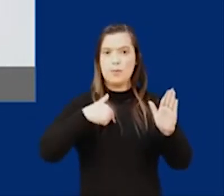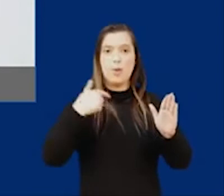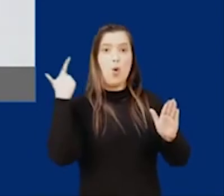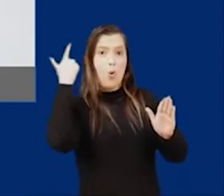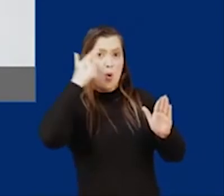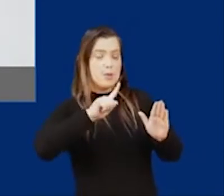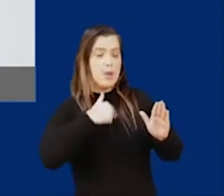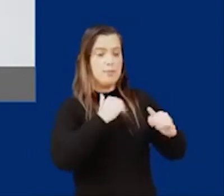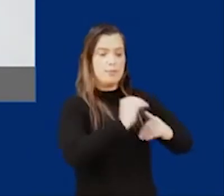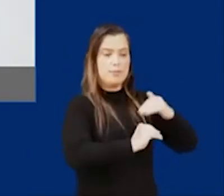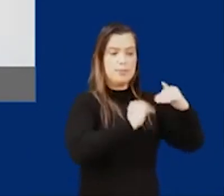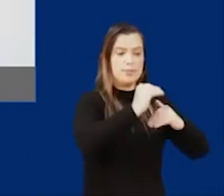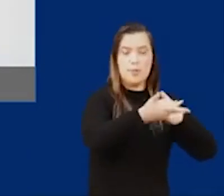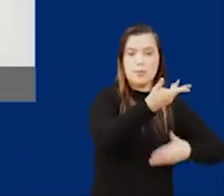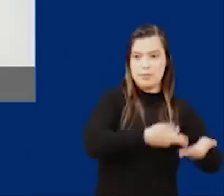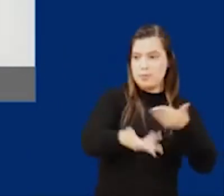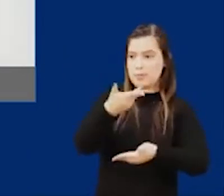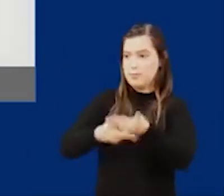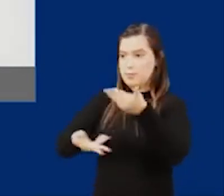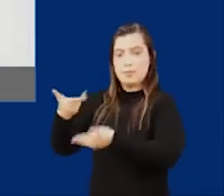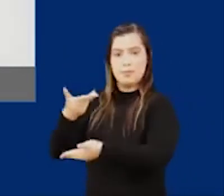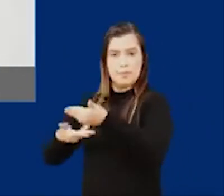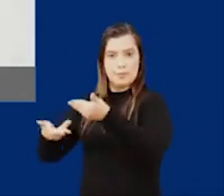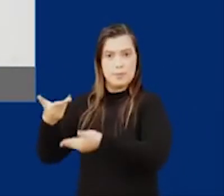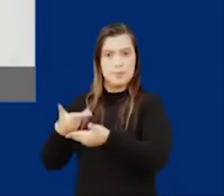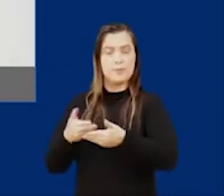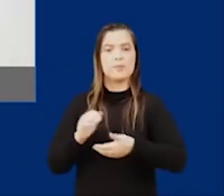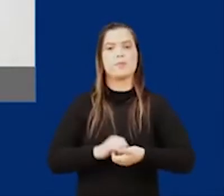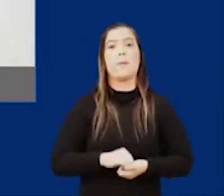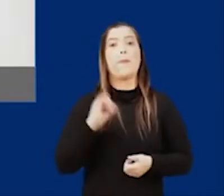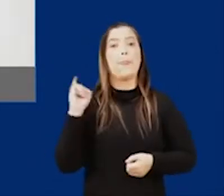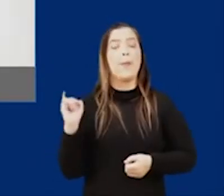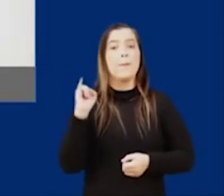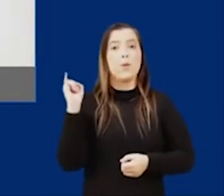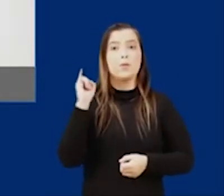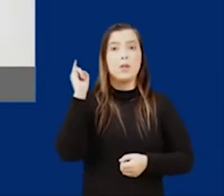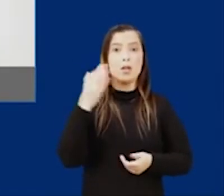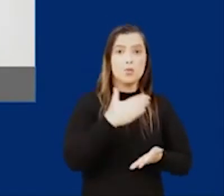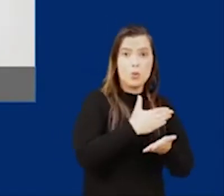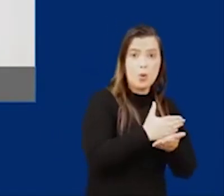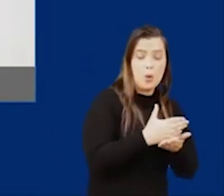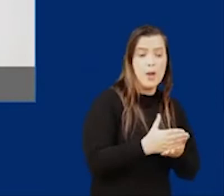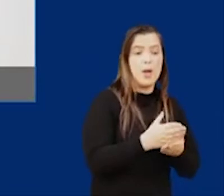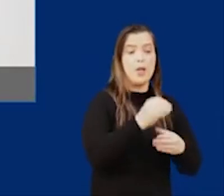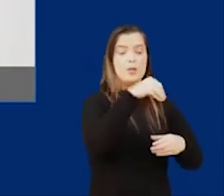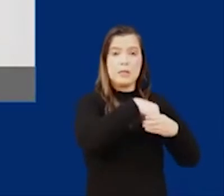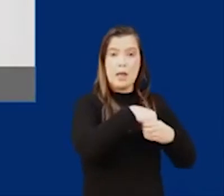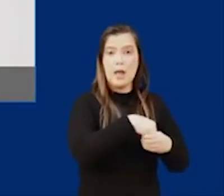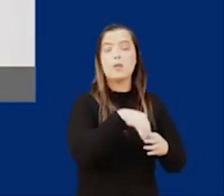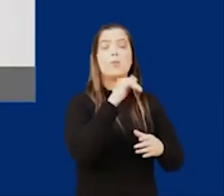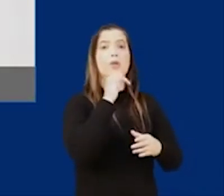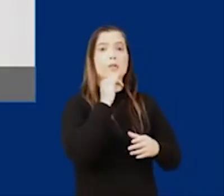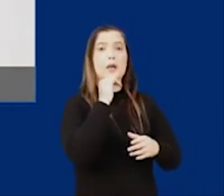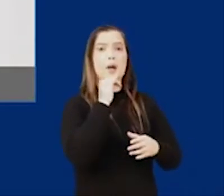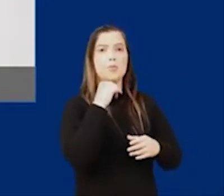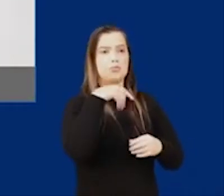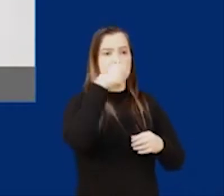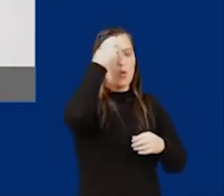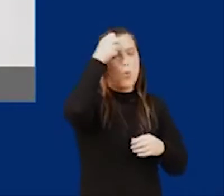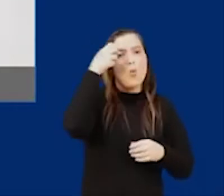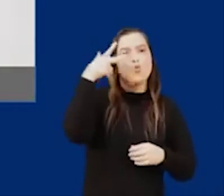desenvolvam umas com as outras. A importância dessas iniciativas dentro dos equipamentos culturais, né, de